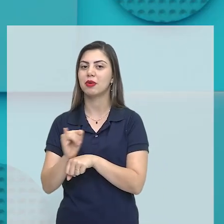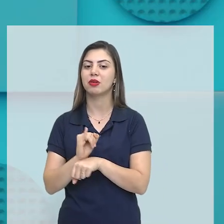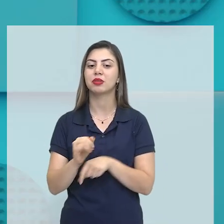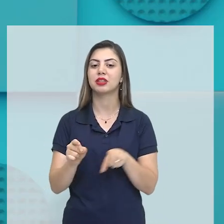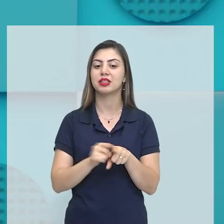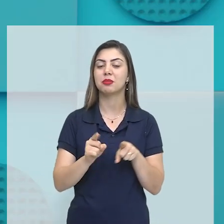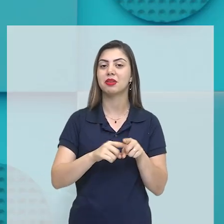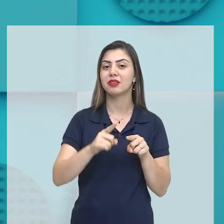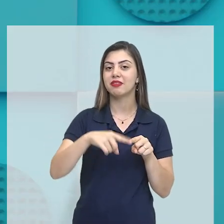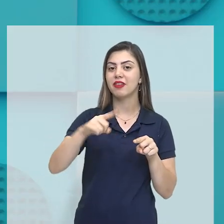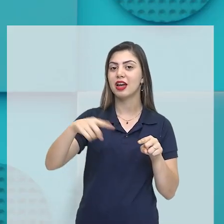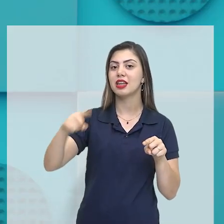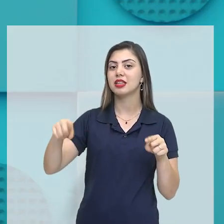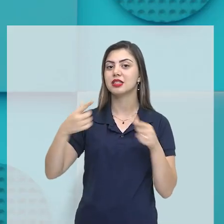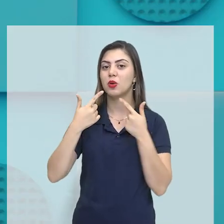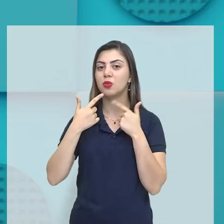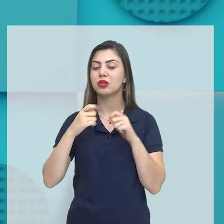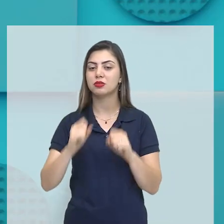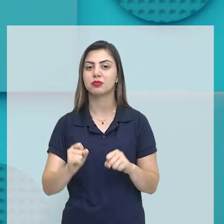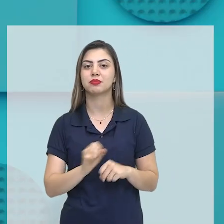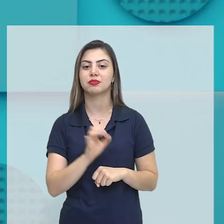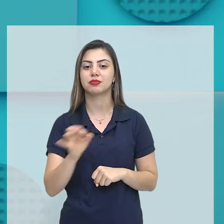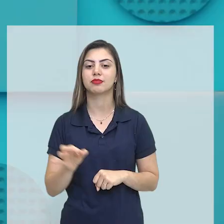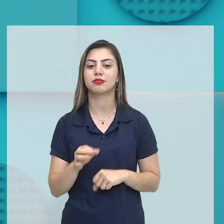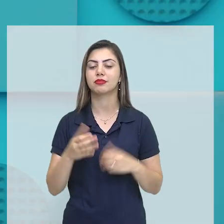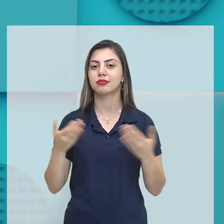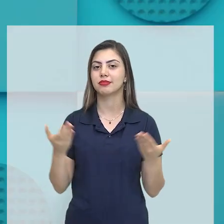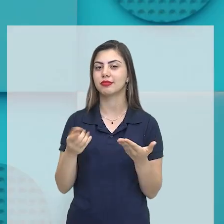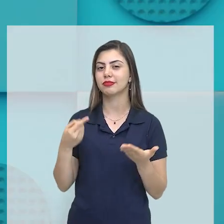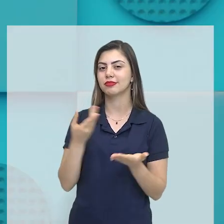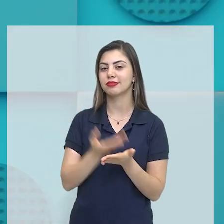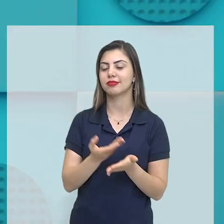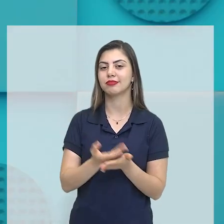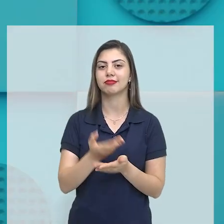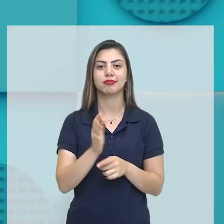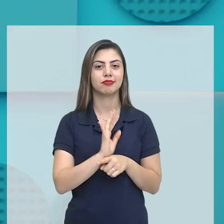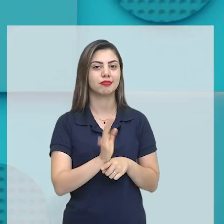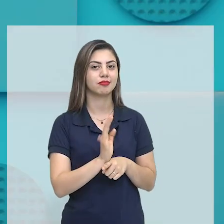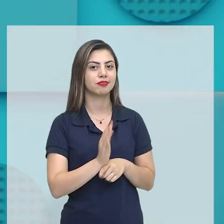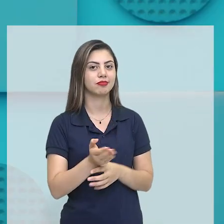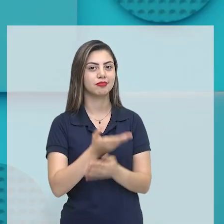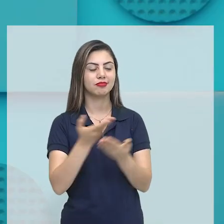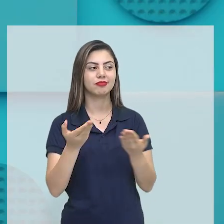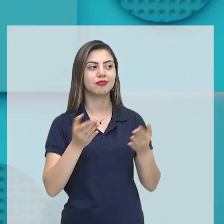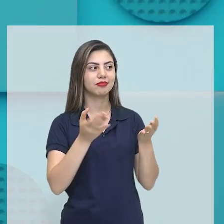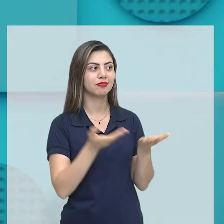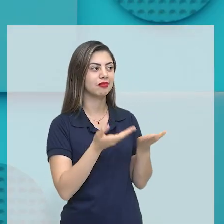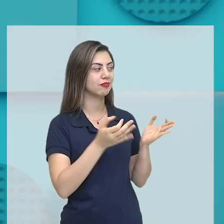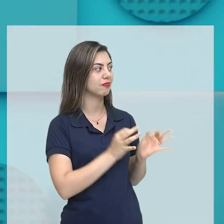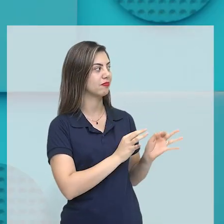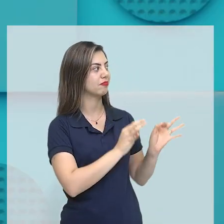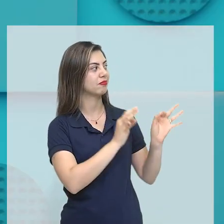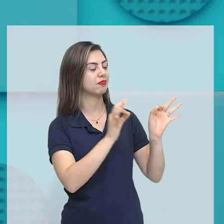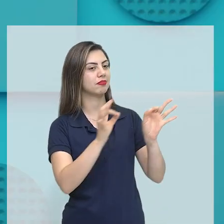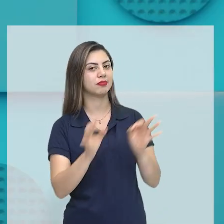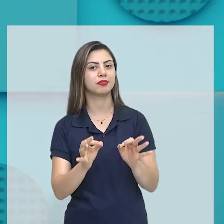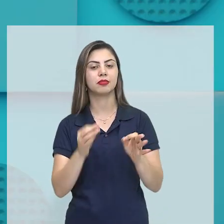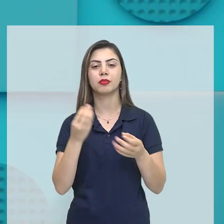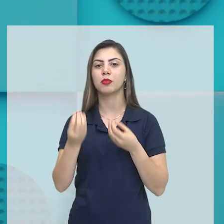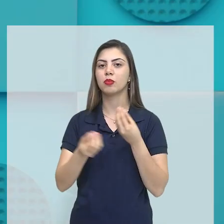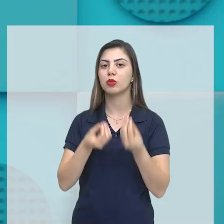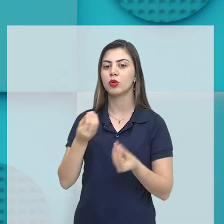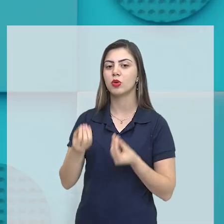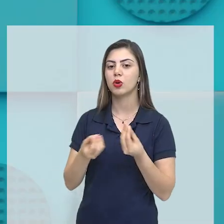também a variação linguística. Então, nós vamos ver agora um vídeo. Vocês vão prestar bastante atenção na maneira